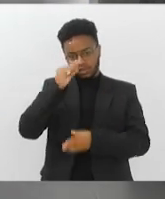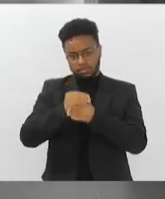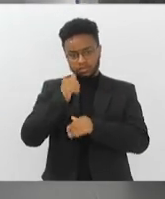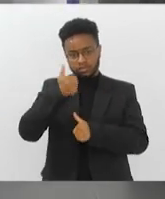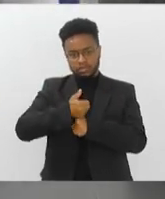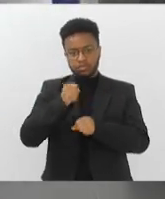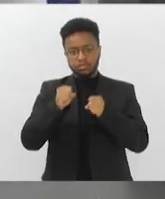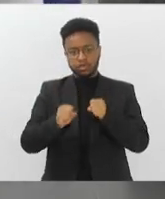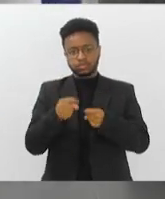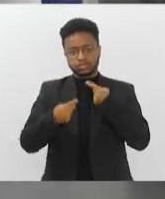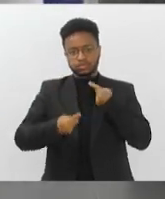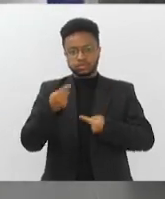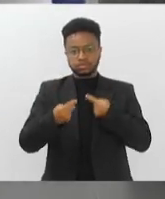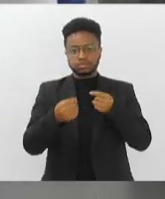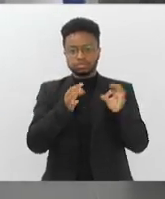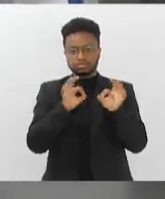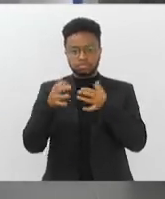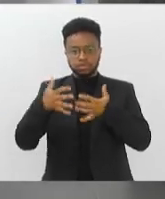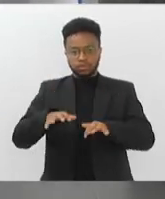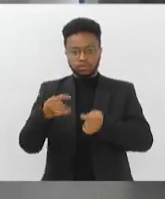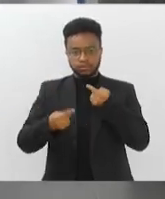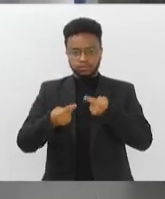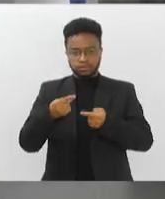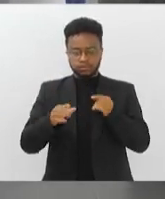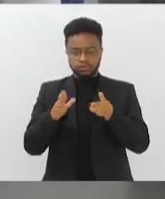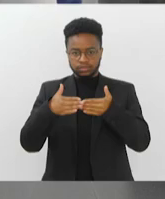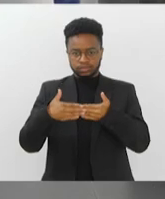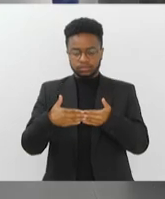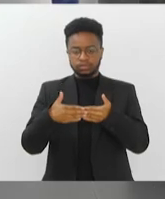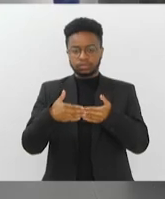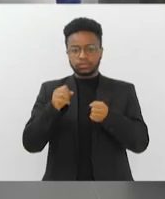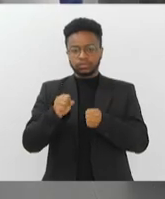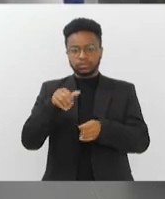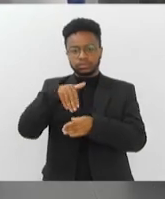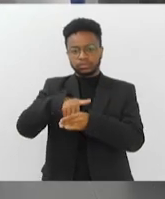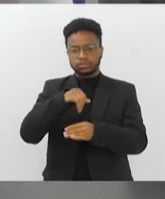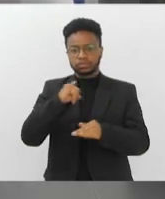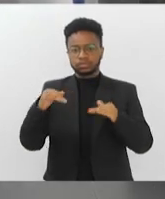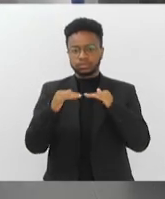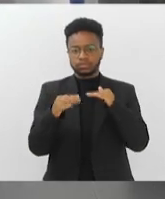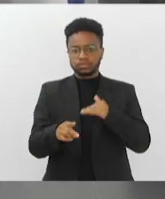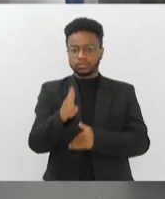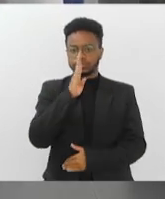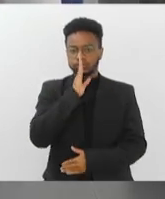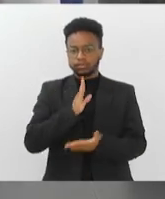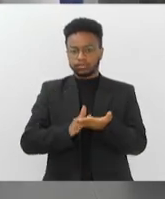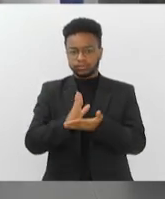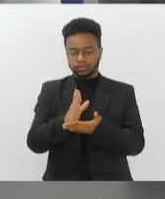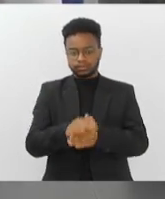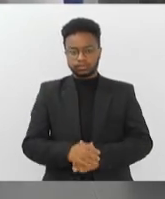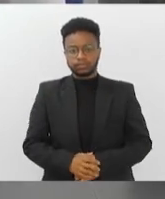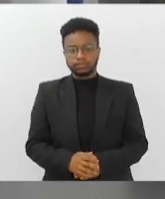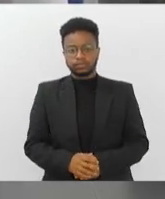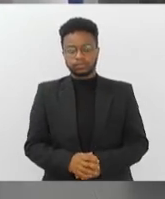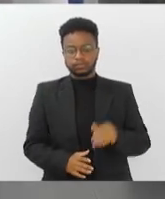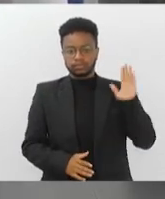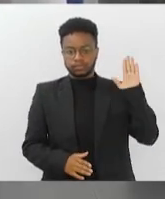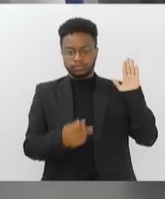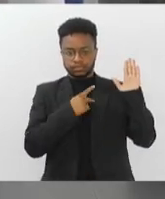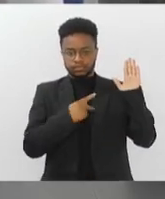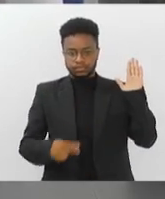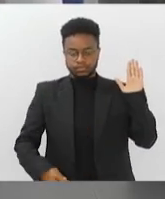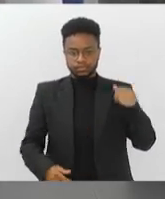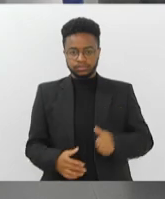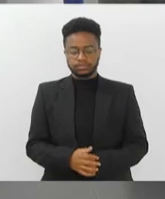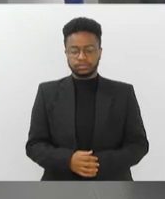discussão. Não havendo quem queira discutir, encerrada a discussão, em votação, senhores que aprovam, permaneçam como estão, aprovado. Presidente. Deputado